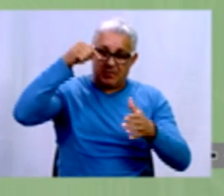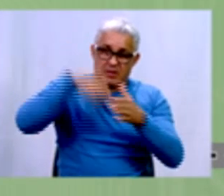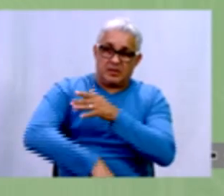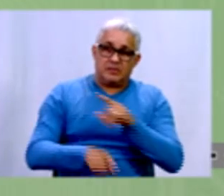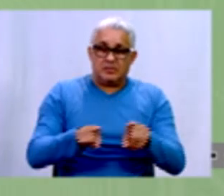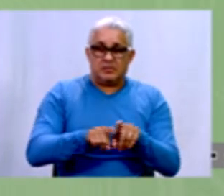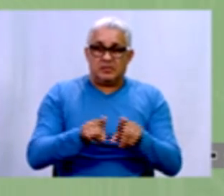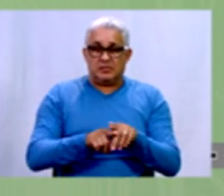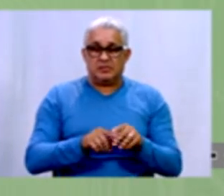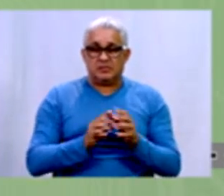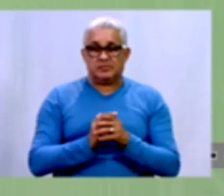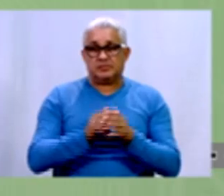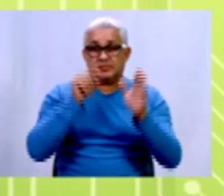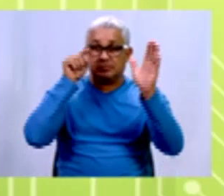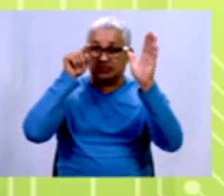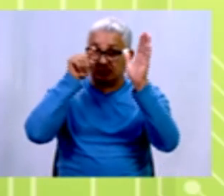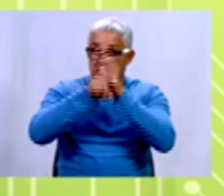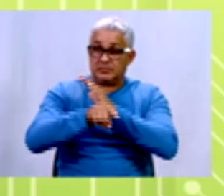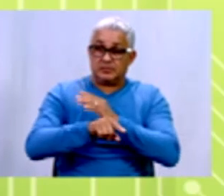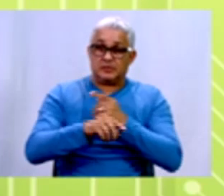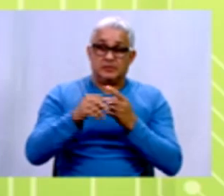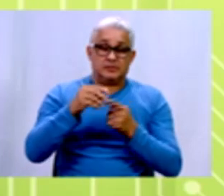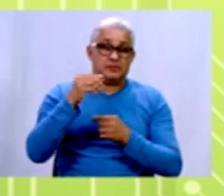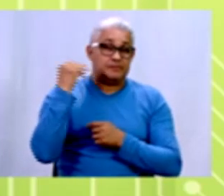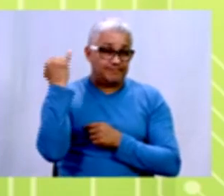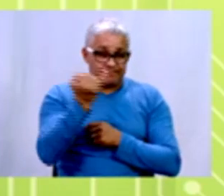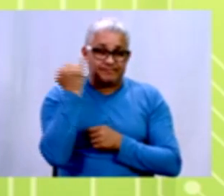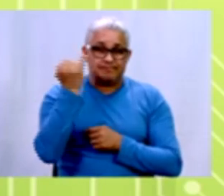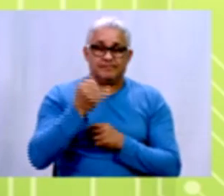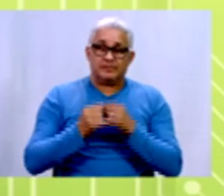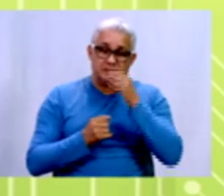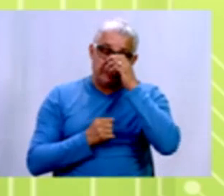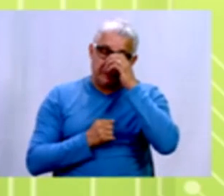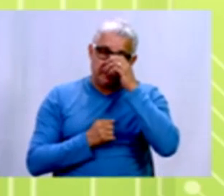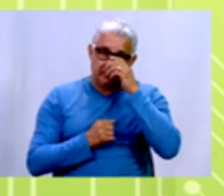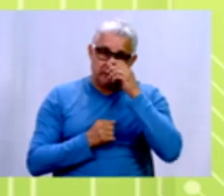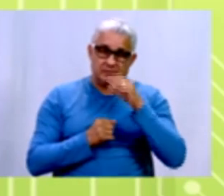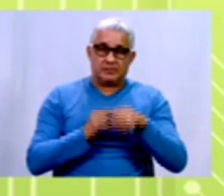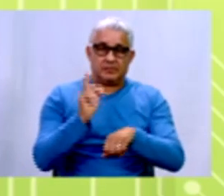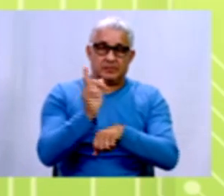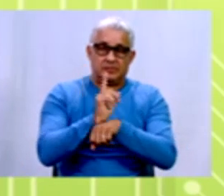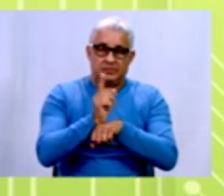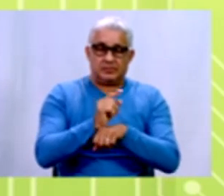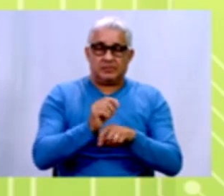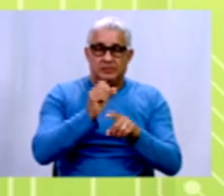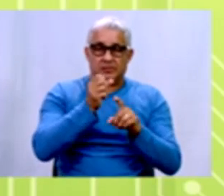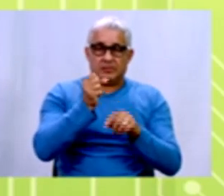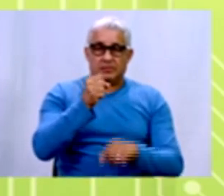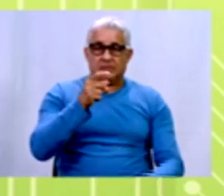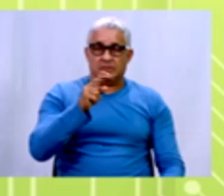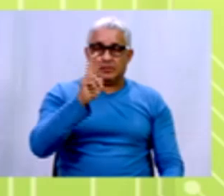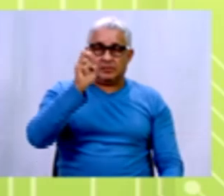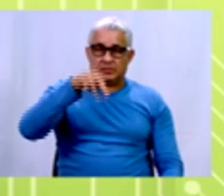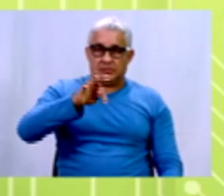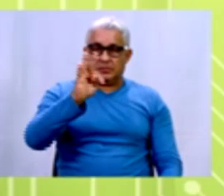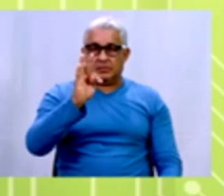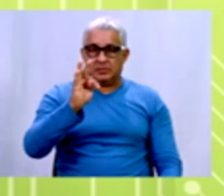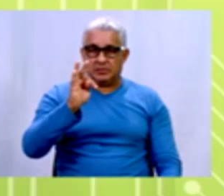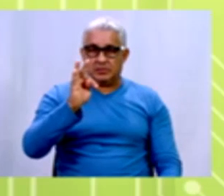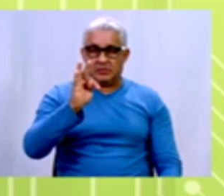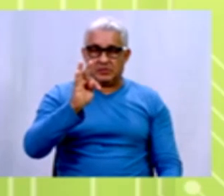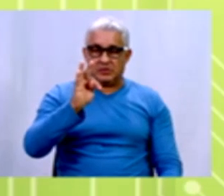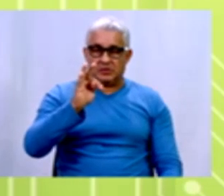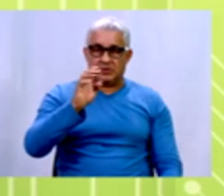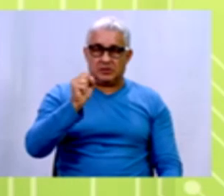essa é uma outra questão fundamental aqui no gerenciamento do Sprint Backlog. Ou seja,